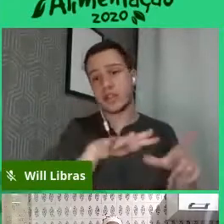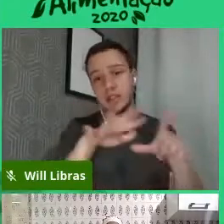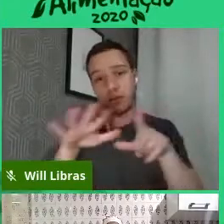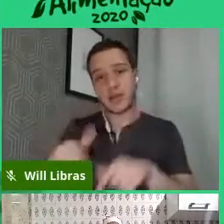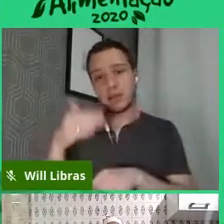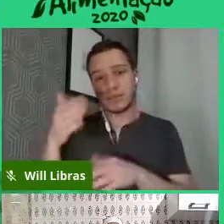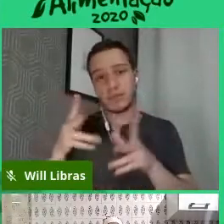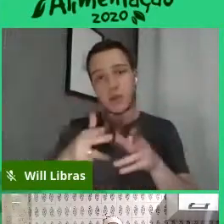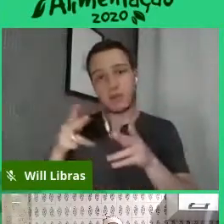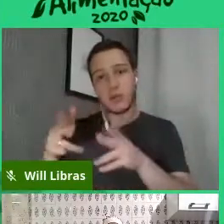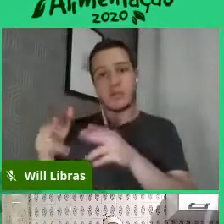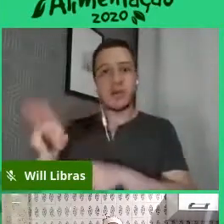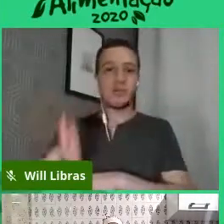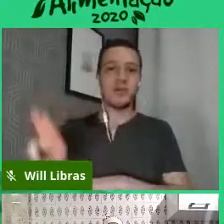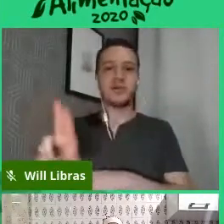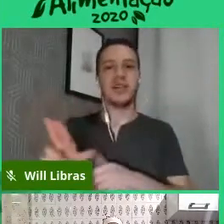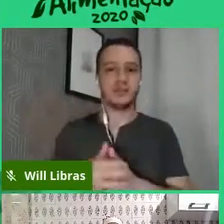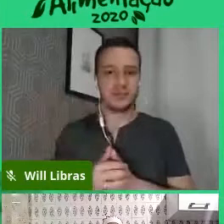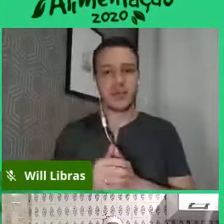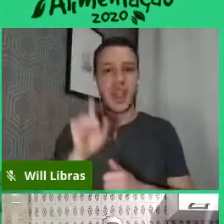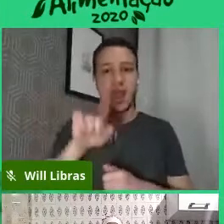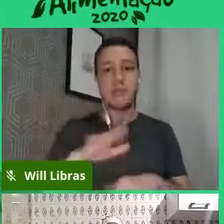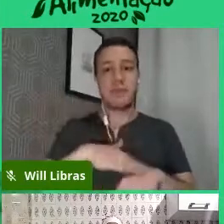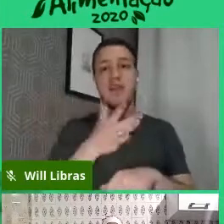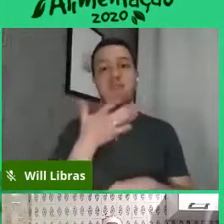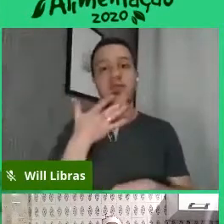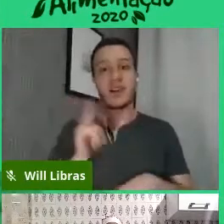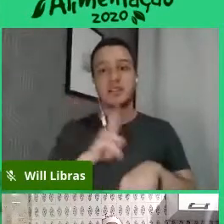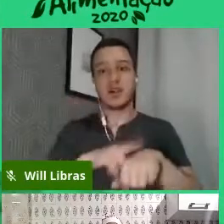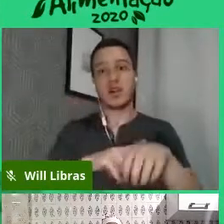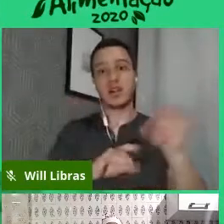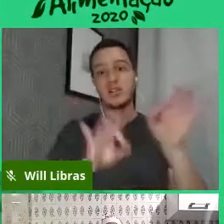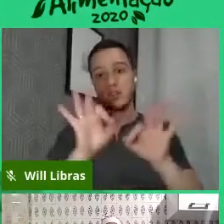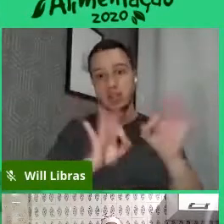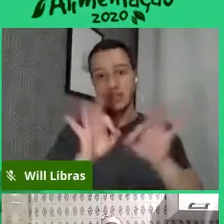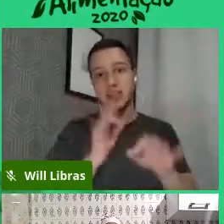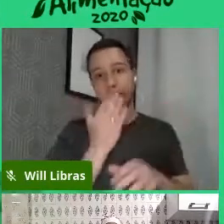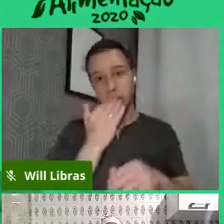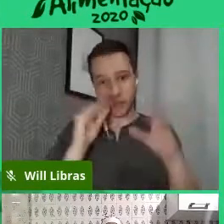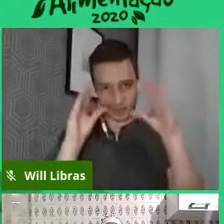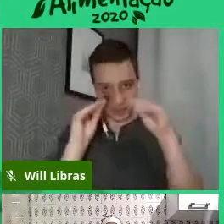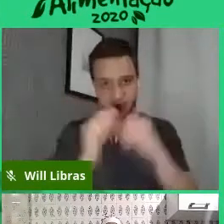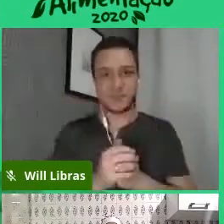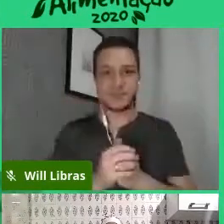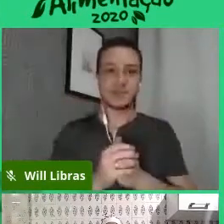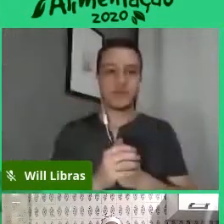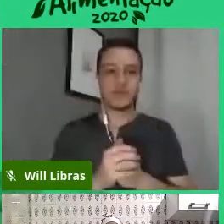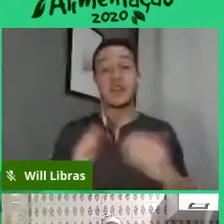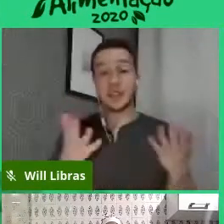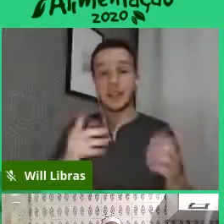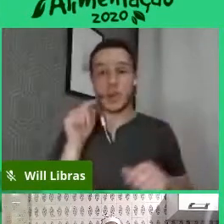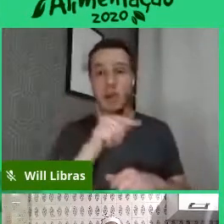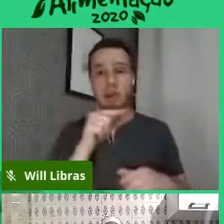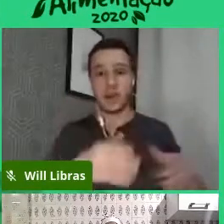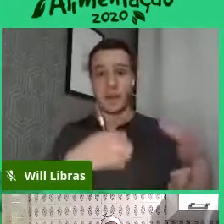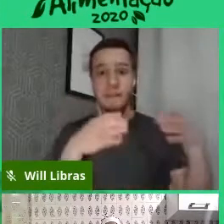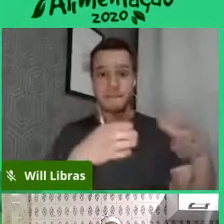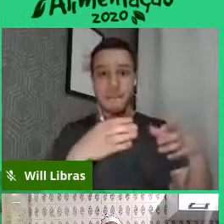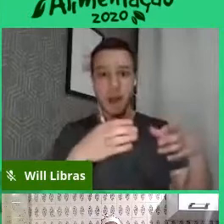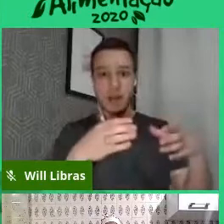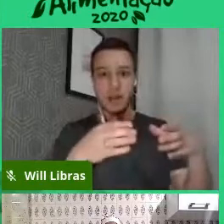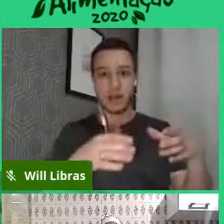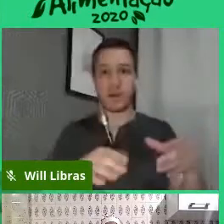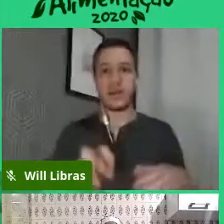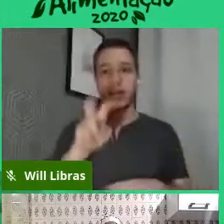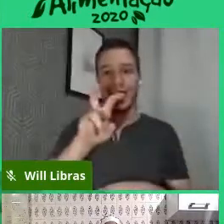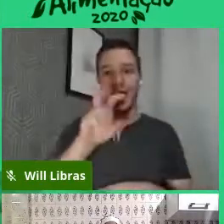mais fácil na hora de for preparar uma janta. Então, aqui eu coloquei, né, nesse vidro, meio quilo